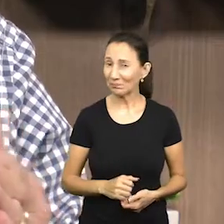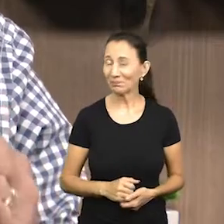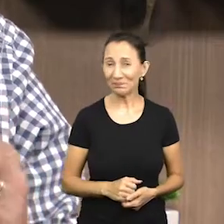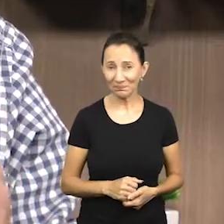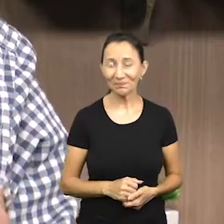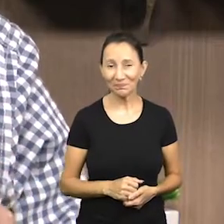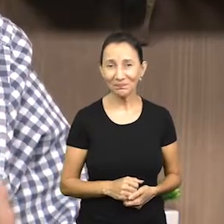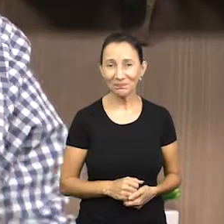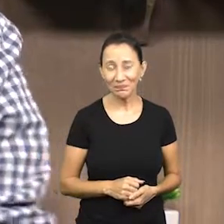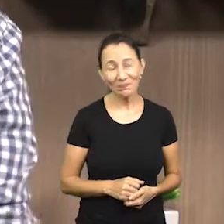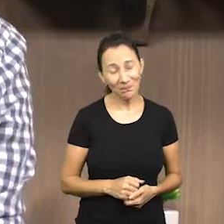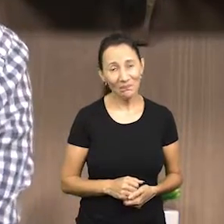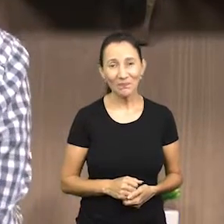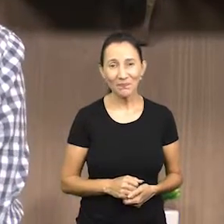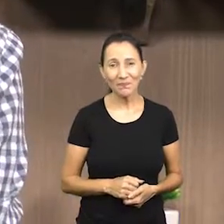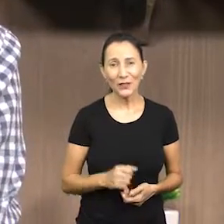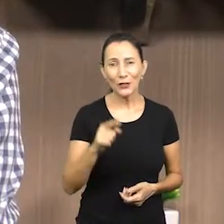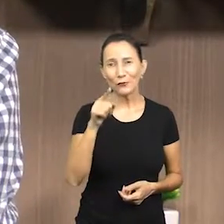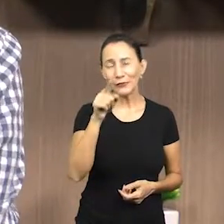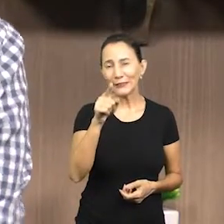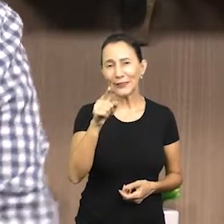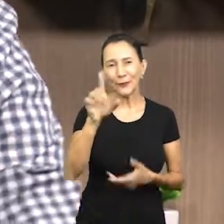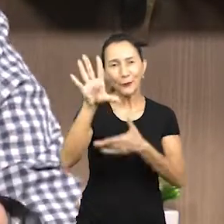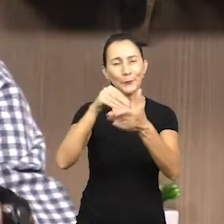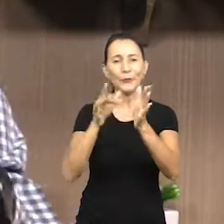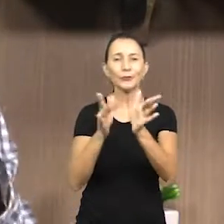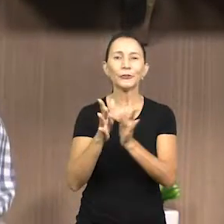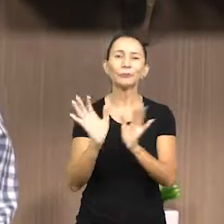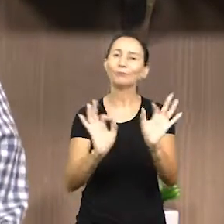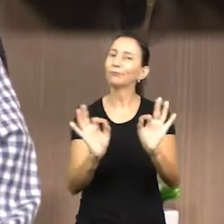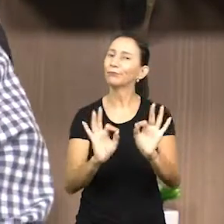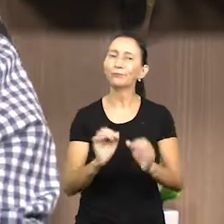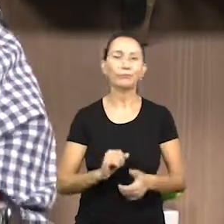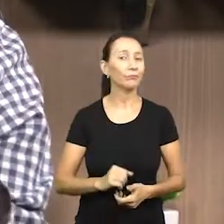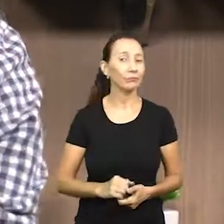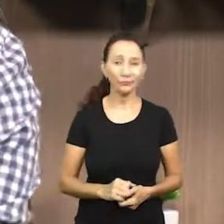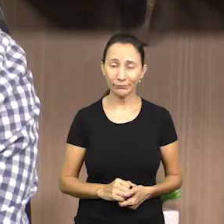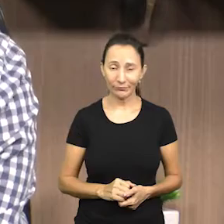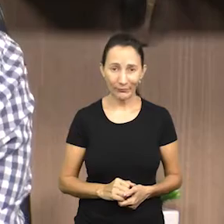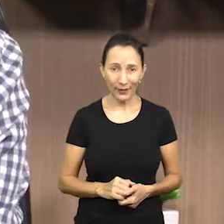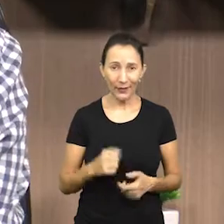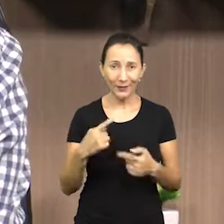eu vou te dizer que você vai ser diferente de Jesus. Porque Jesus,